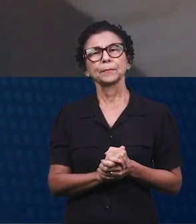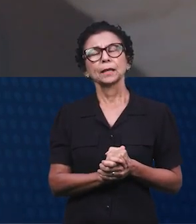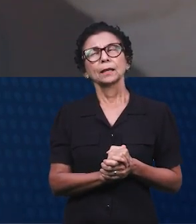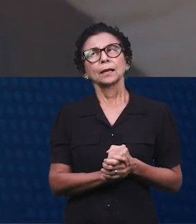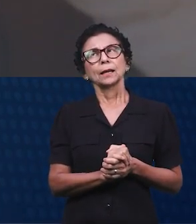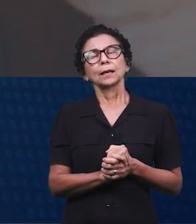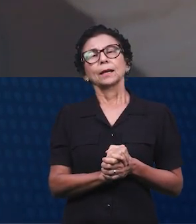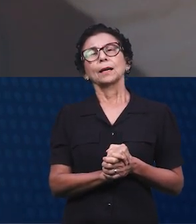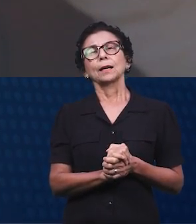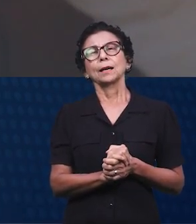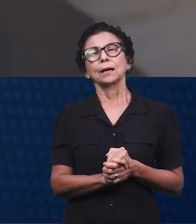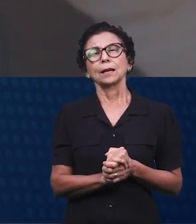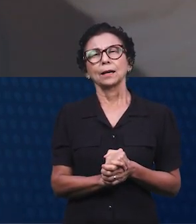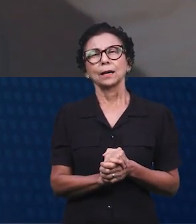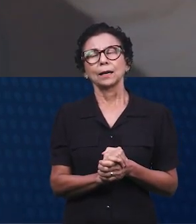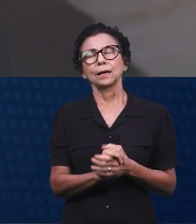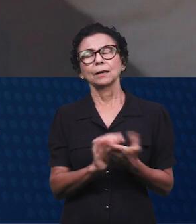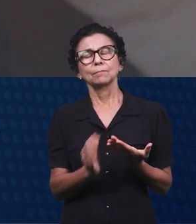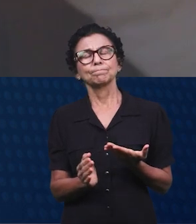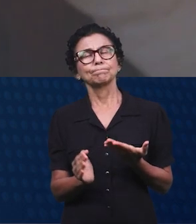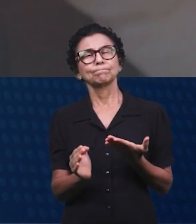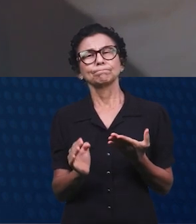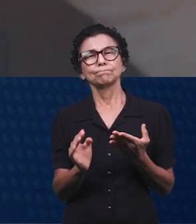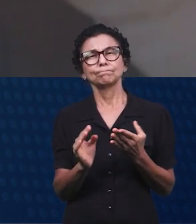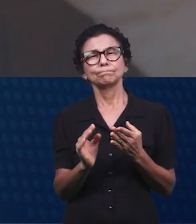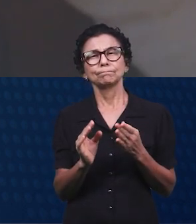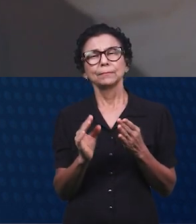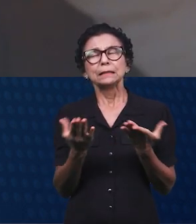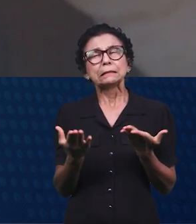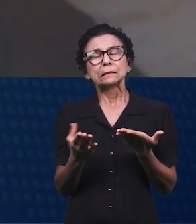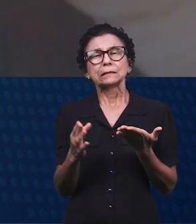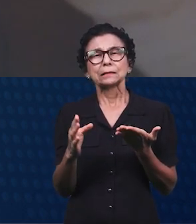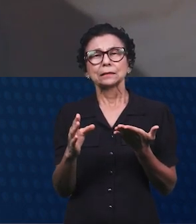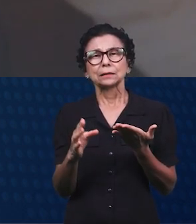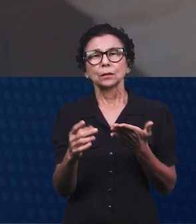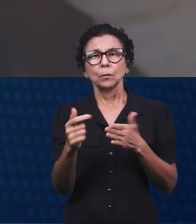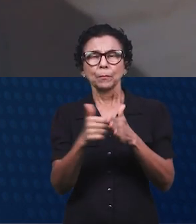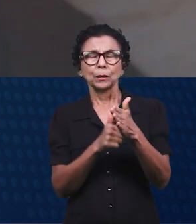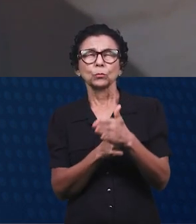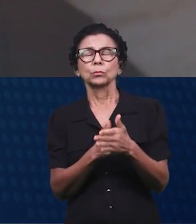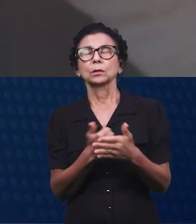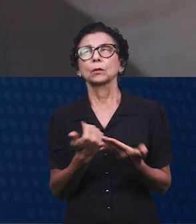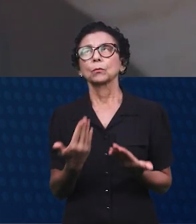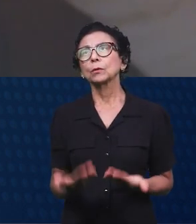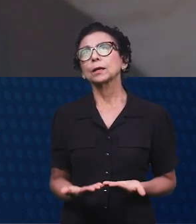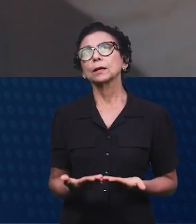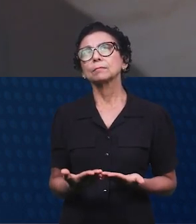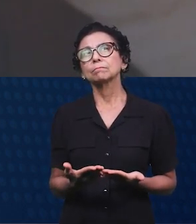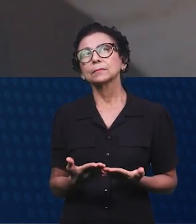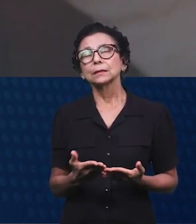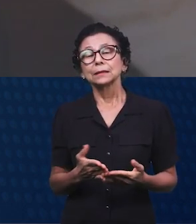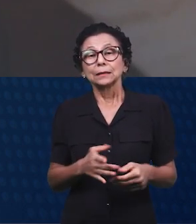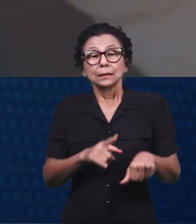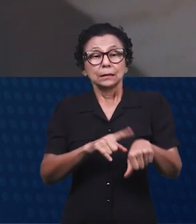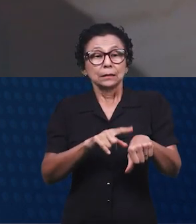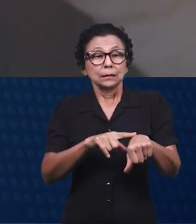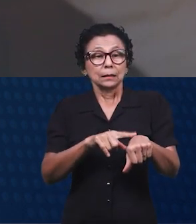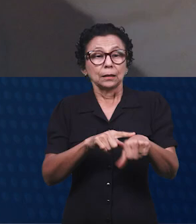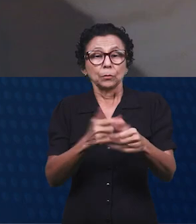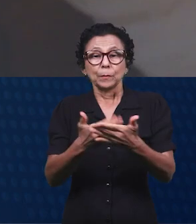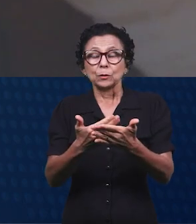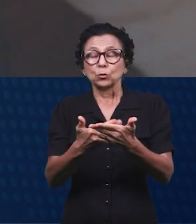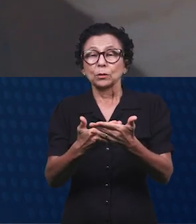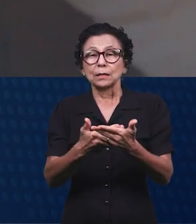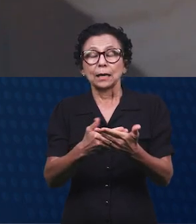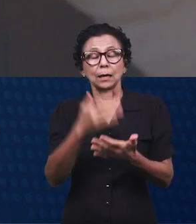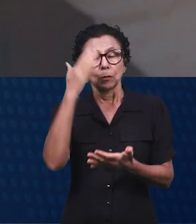assim sobre as suas dificuldades de encontrar mais tempo de estudar, porque tinha que conciliar diversas atividades,